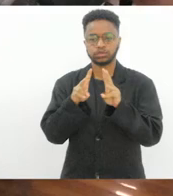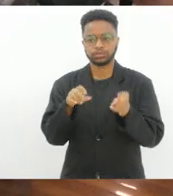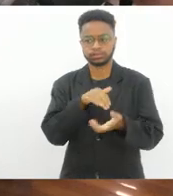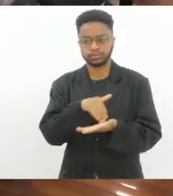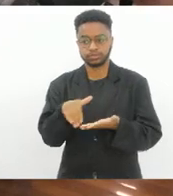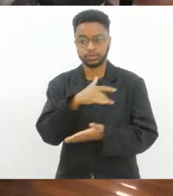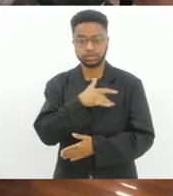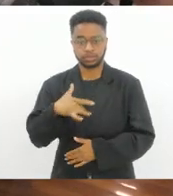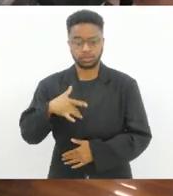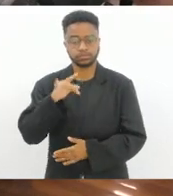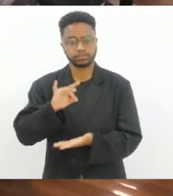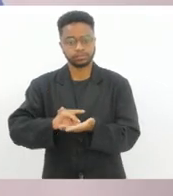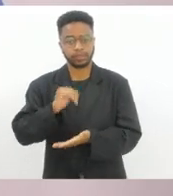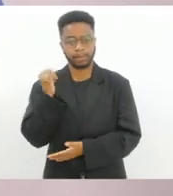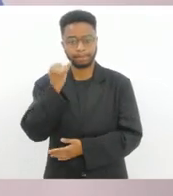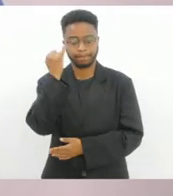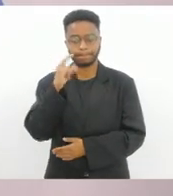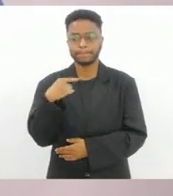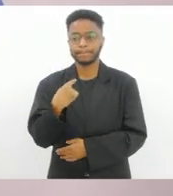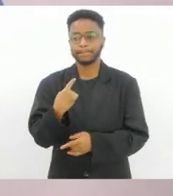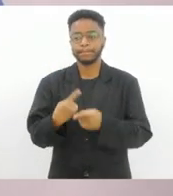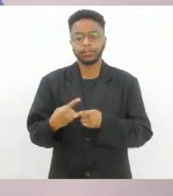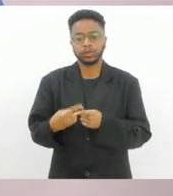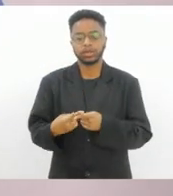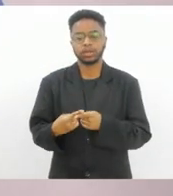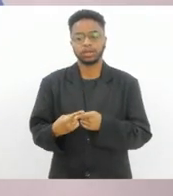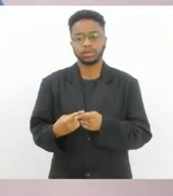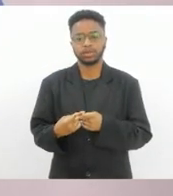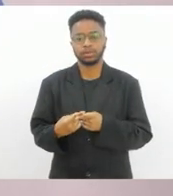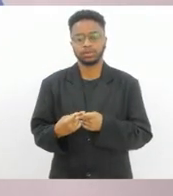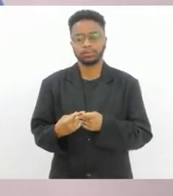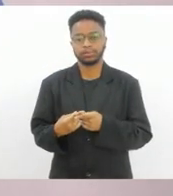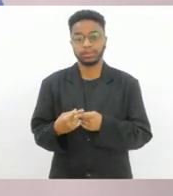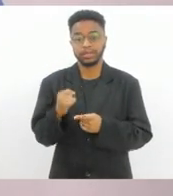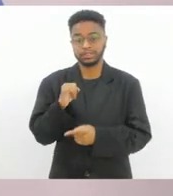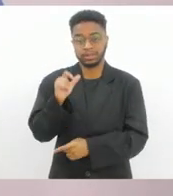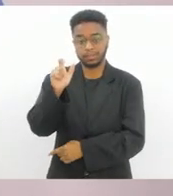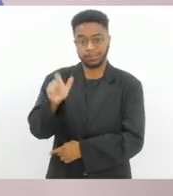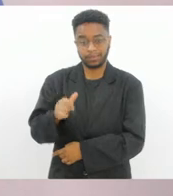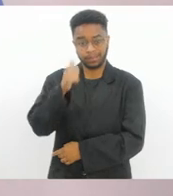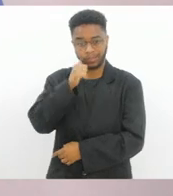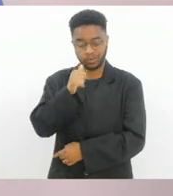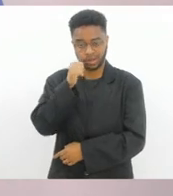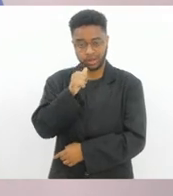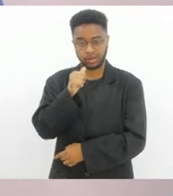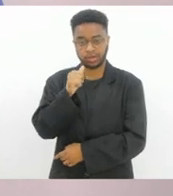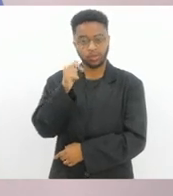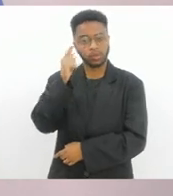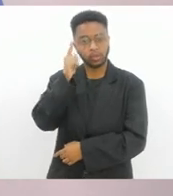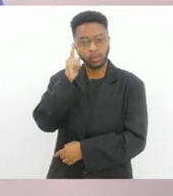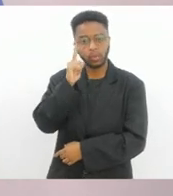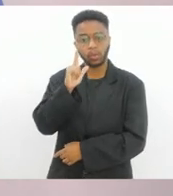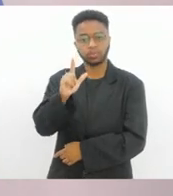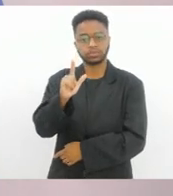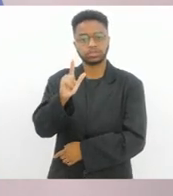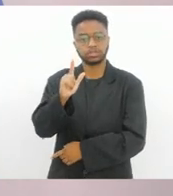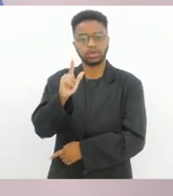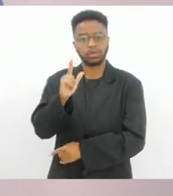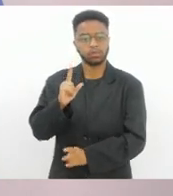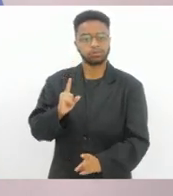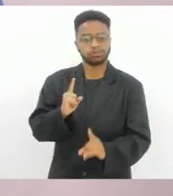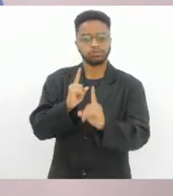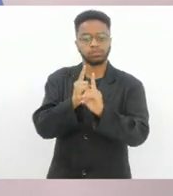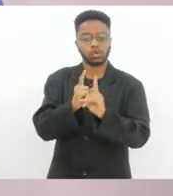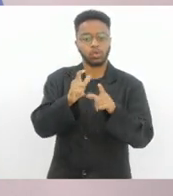de Saúde é fundamental. Afinal de contas, é isso. Se essa mulher conseguiu chegar até um serviço de